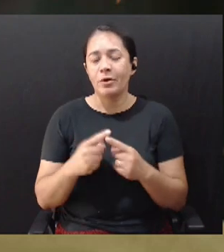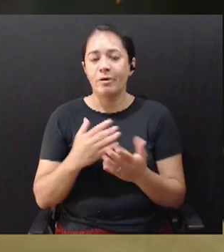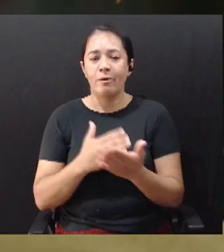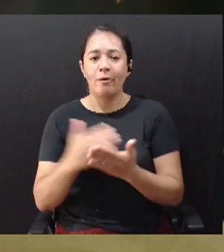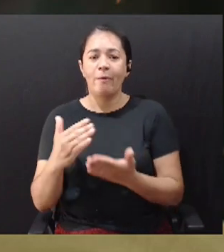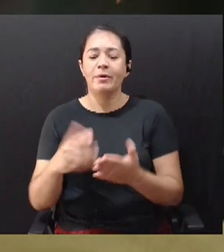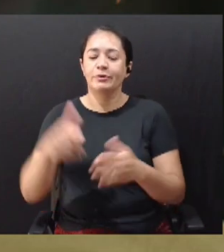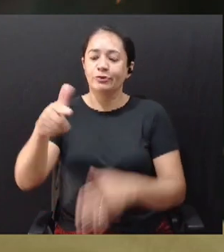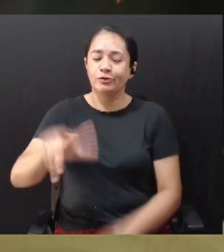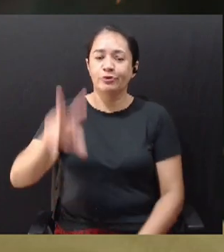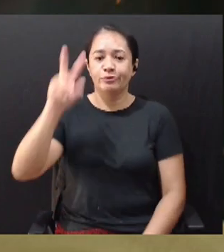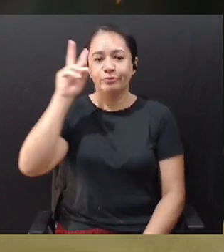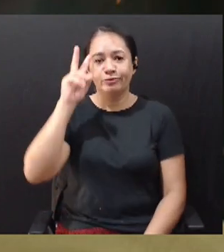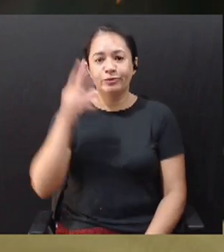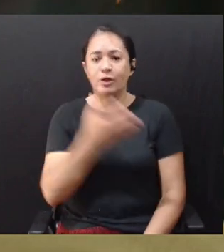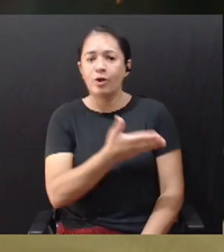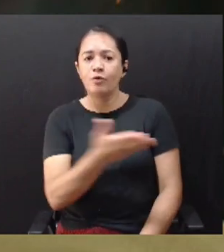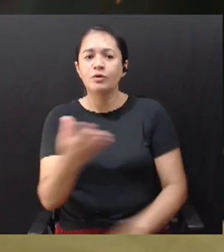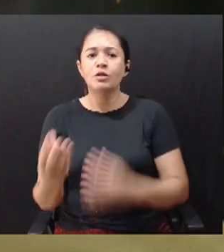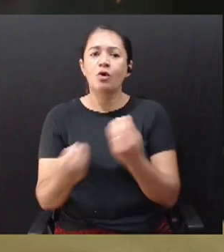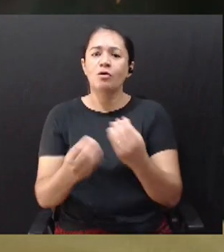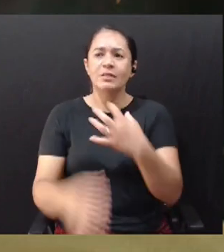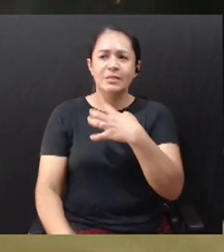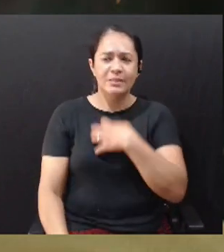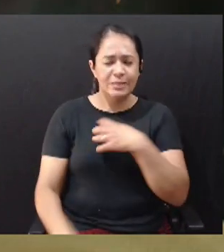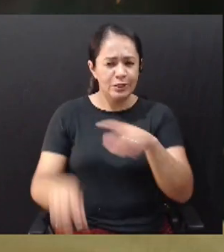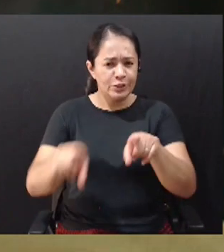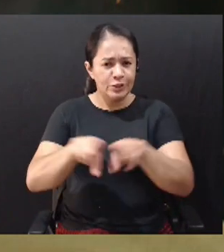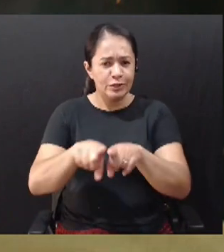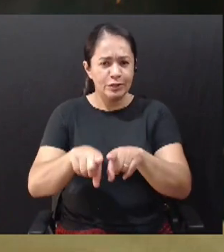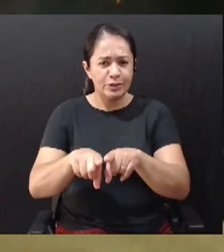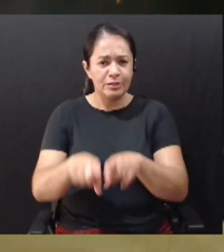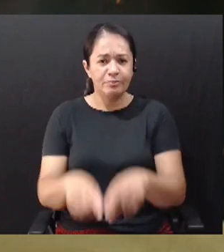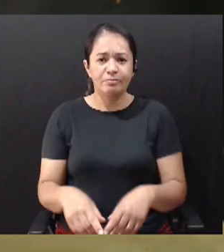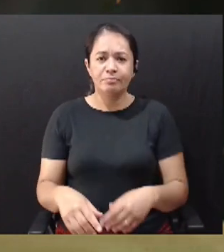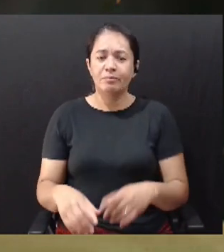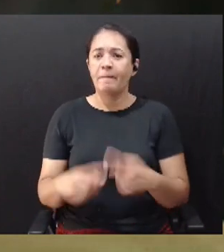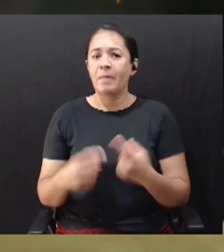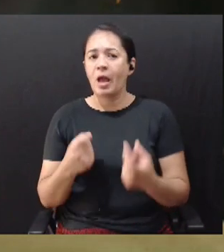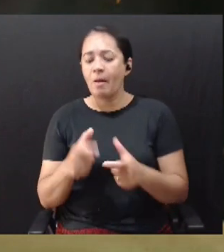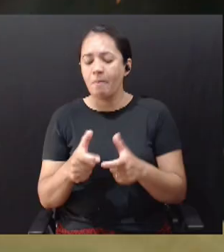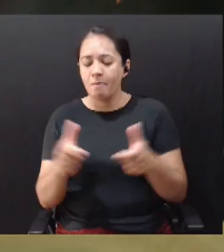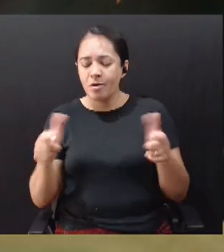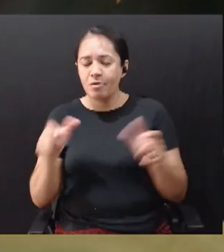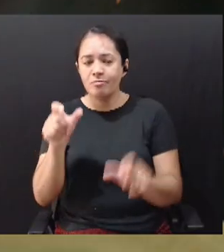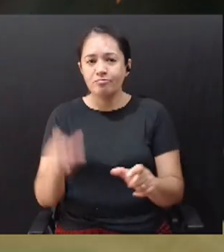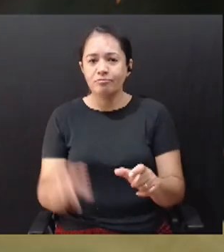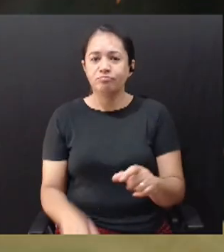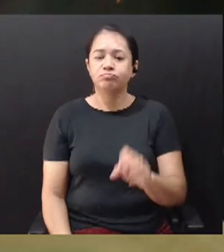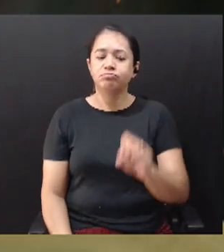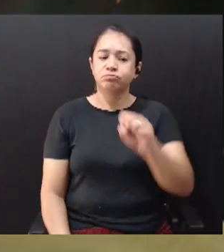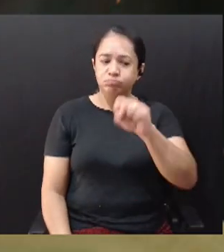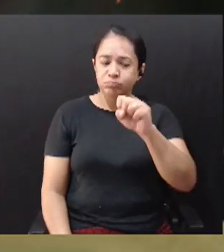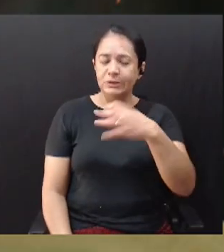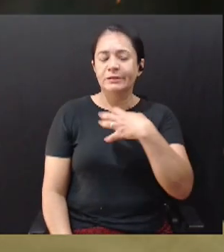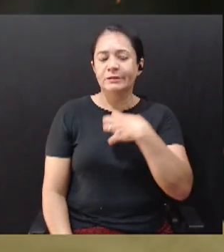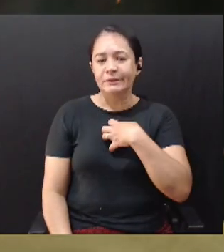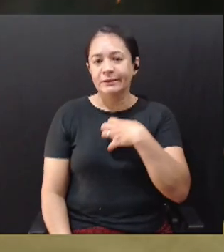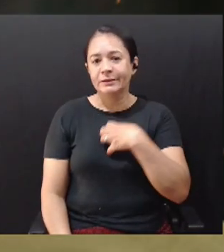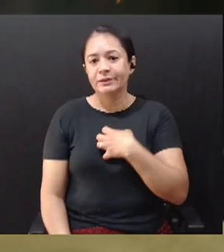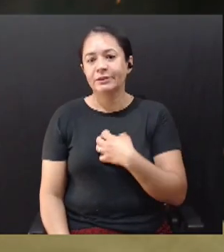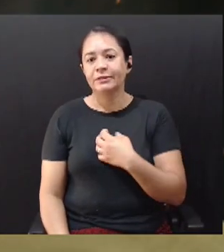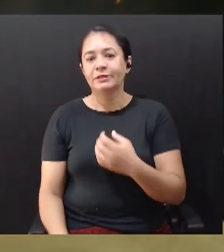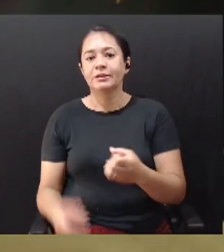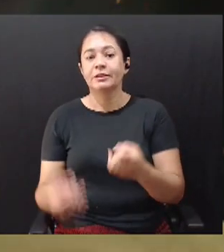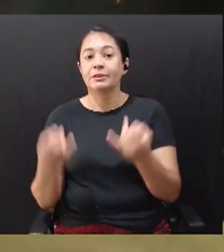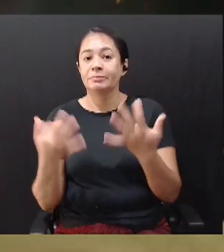aí para você? Você sente isso também? Não são todas as pessoas, né? Mas a maioria delas diz que sim. Então conta pra gente se esses dias